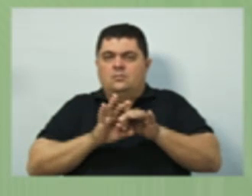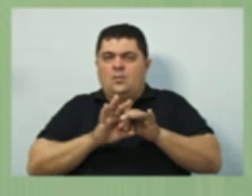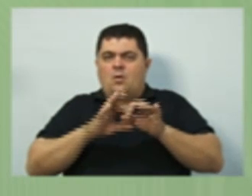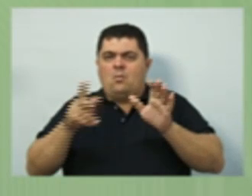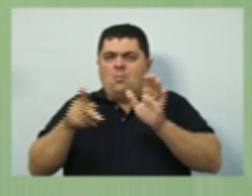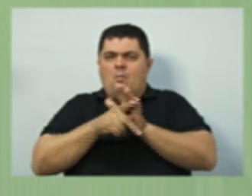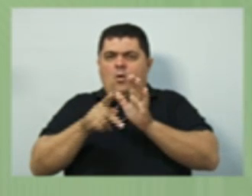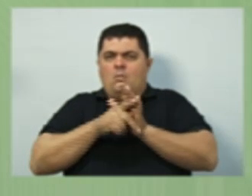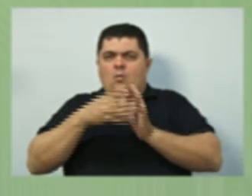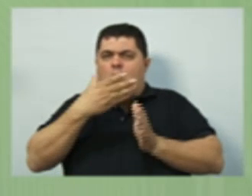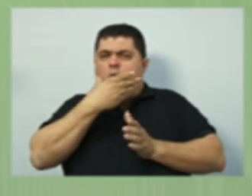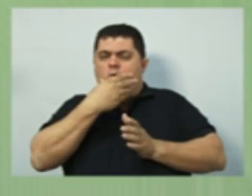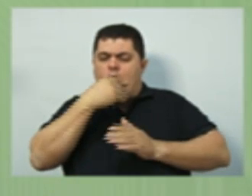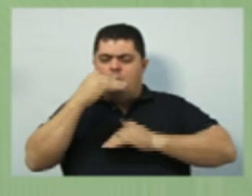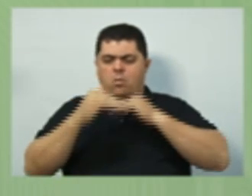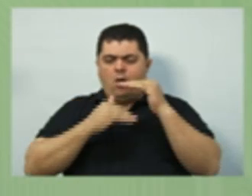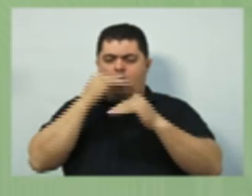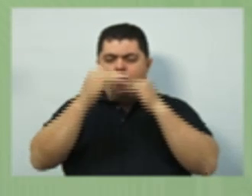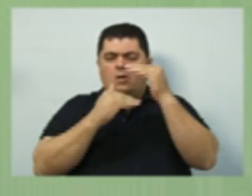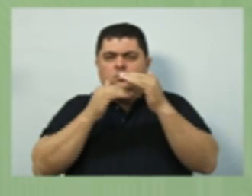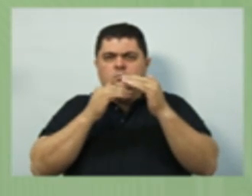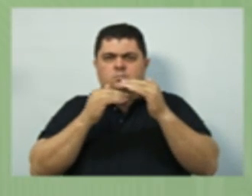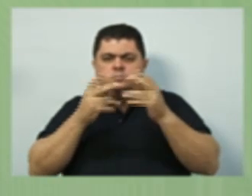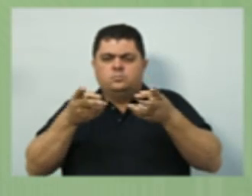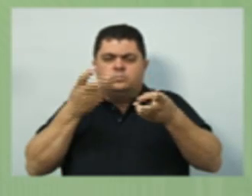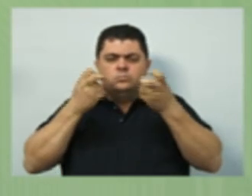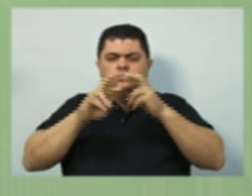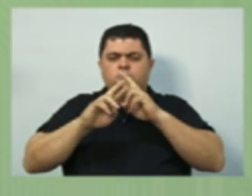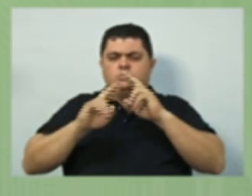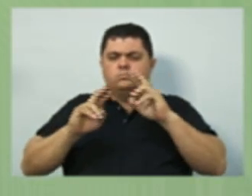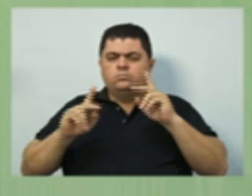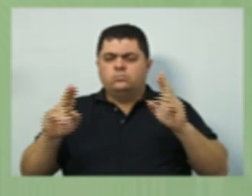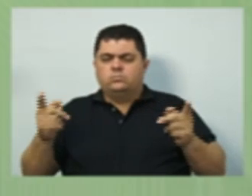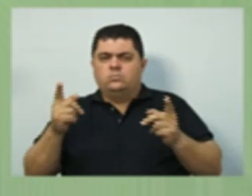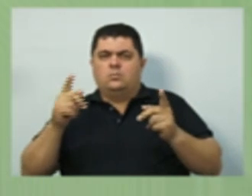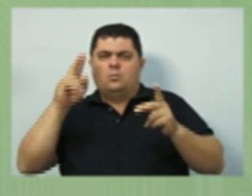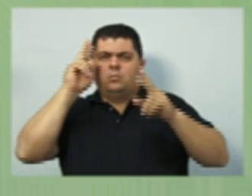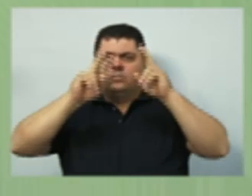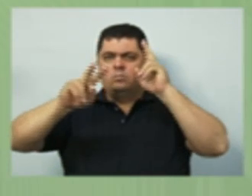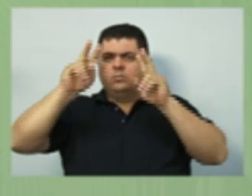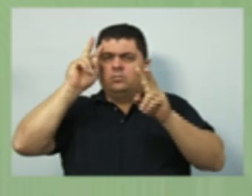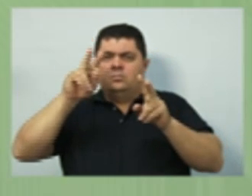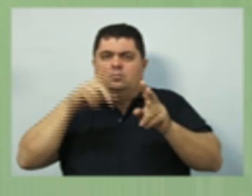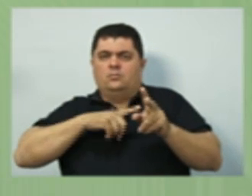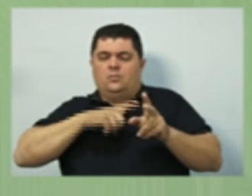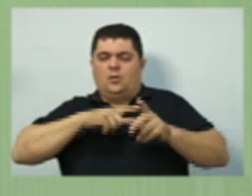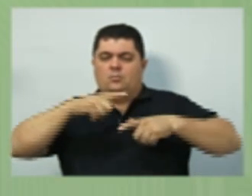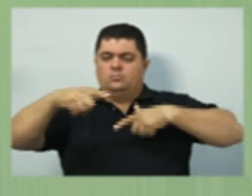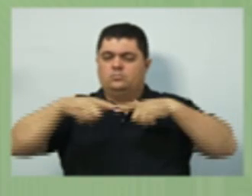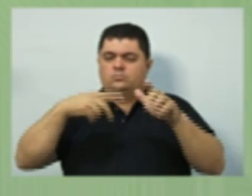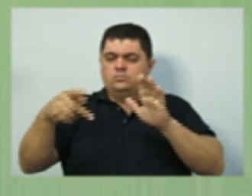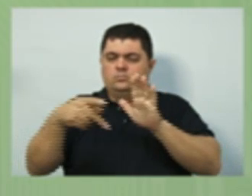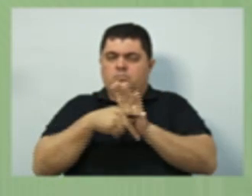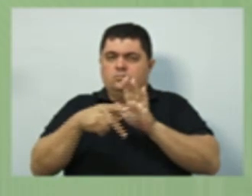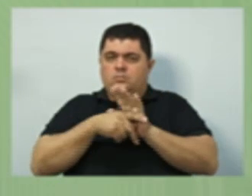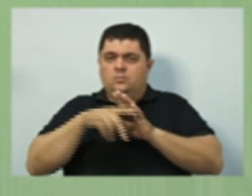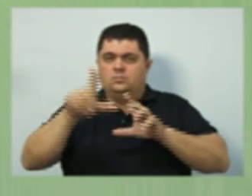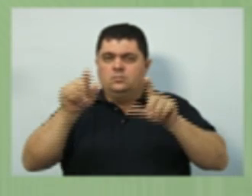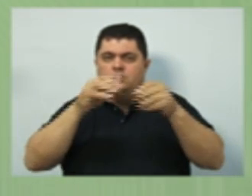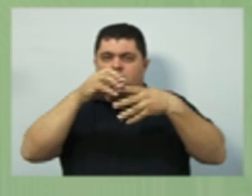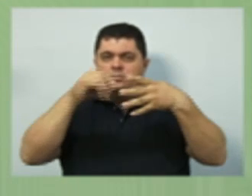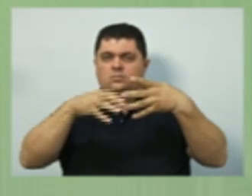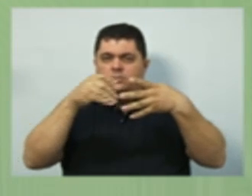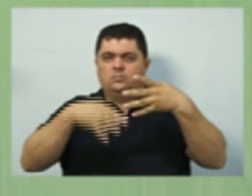homem, destacando as diferentes concepções construídas historicamente acerca do trabalho, suas